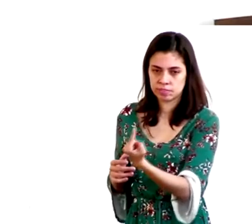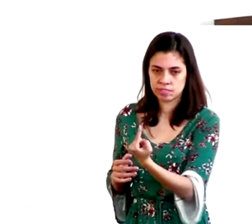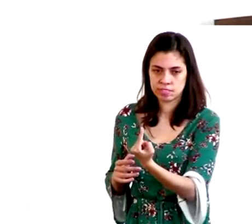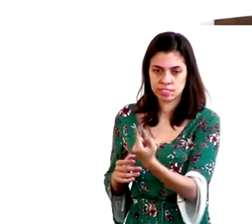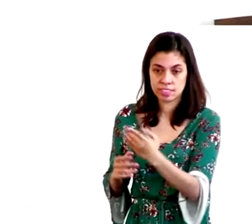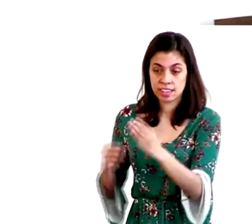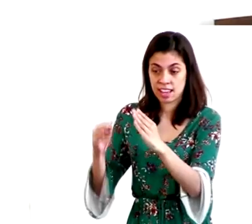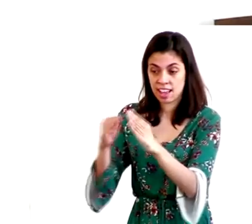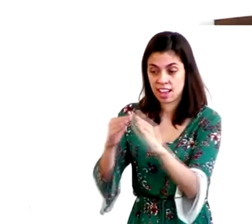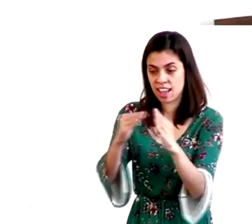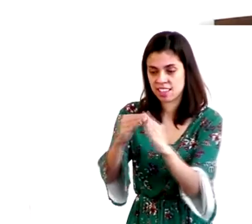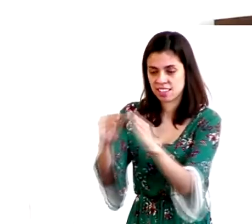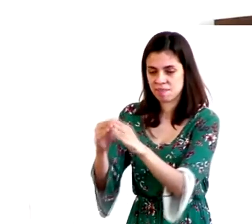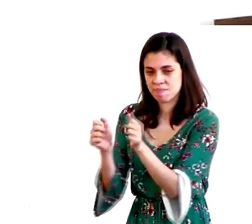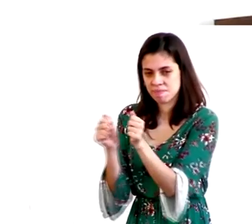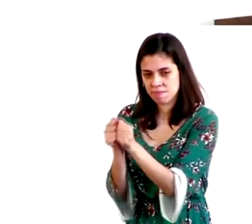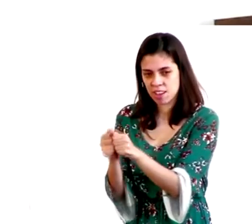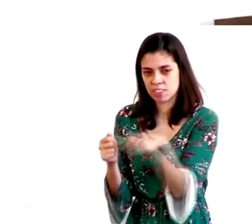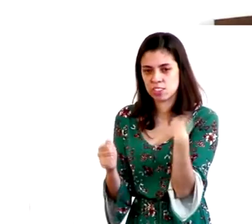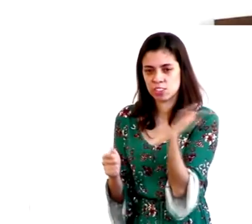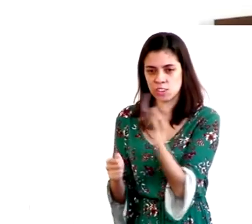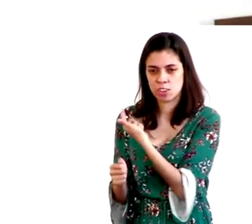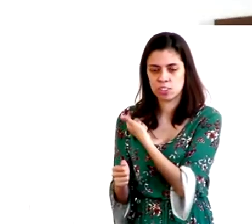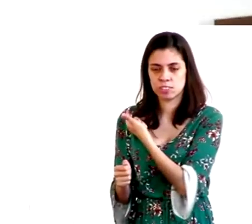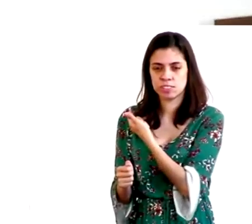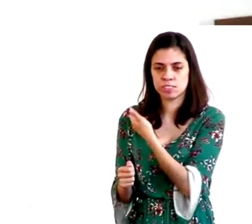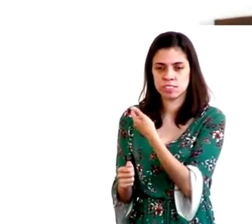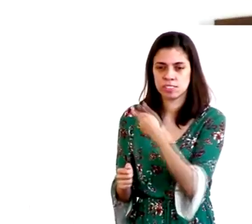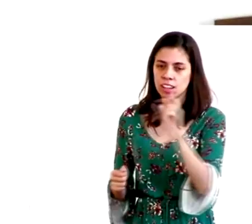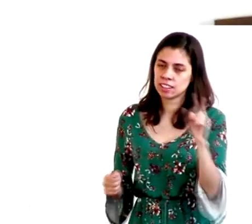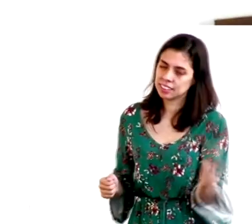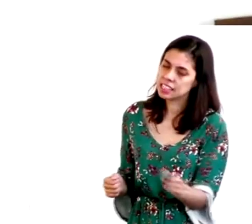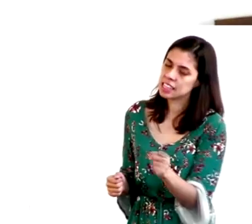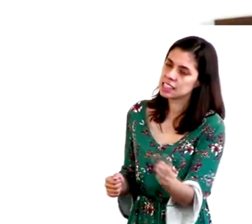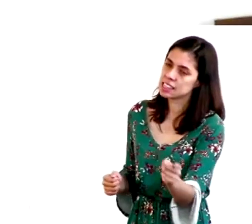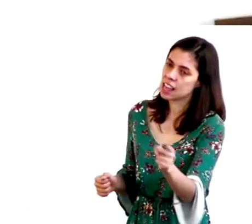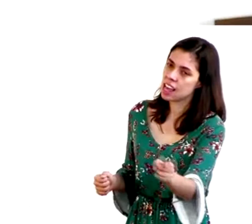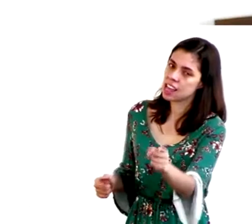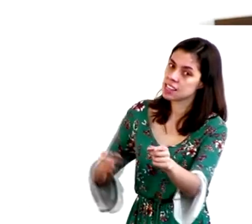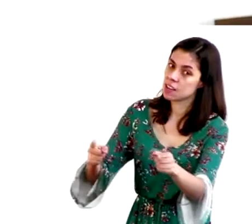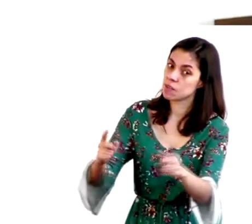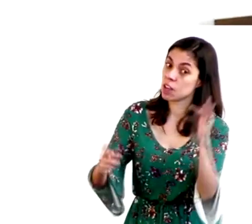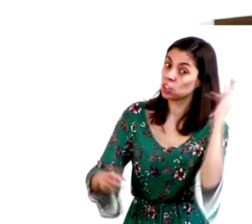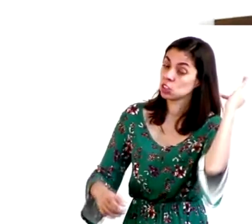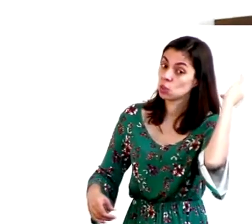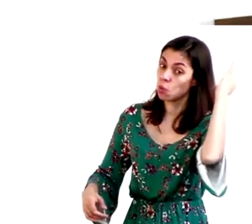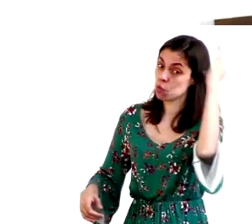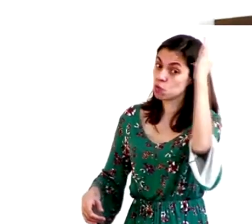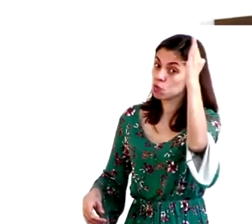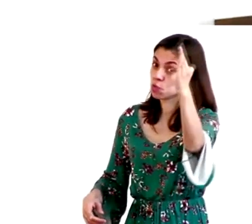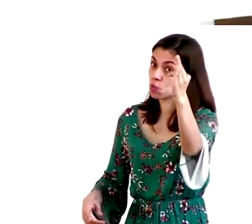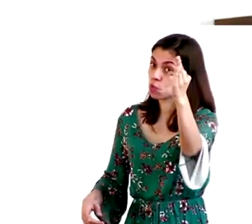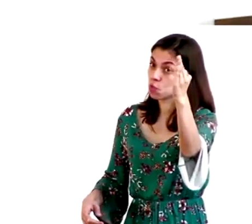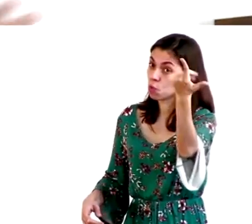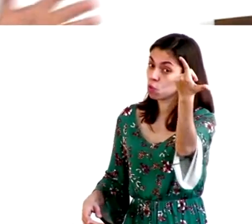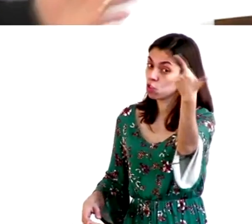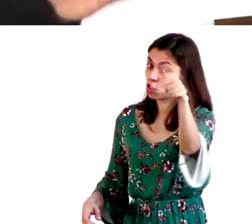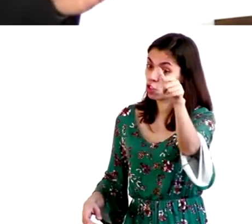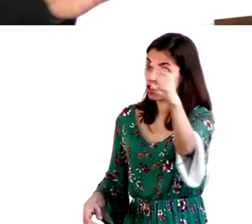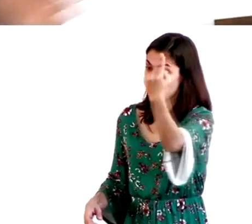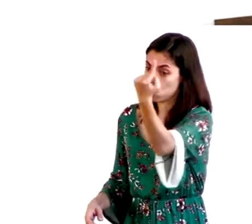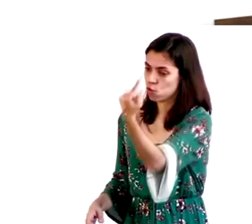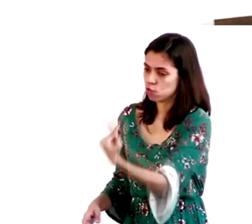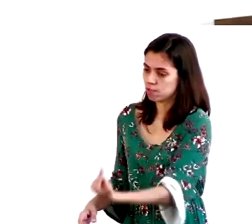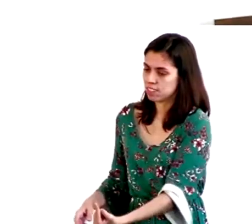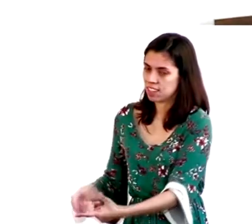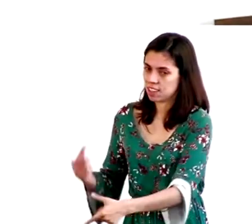habitou entre nós, pelo Rei que reina pelos séculos dos séculos e virá uma segunda vez para